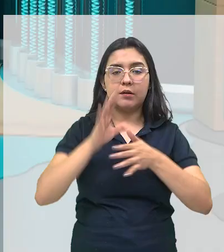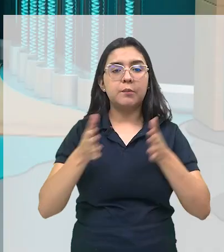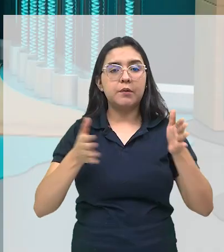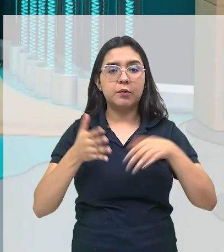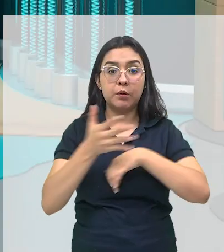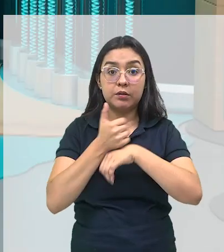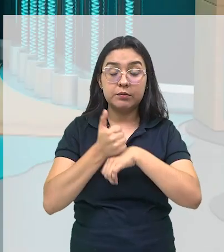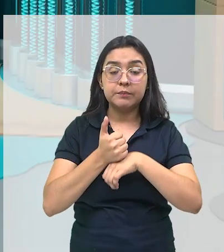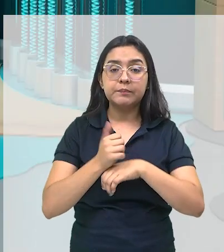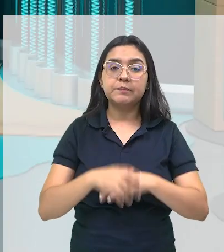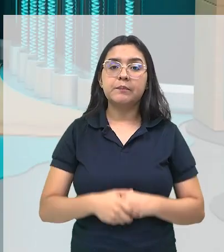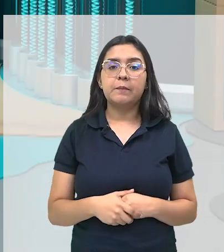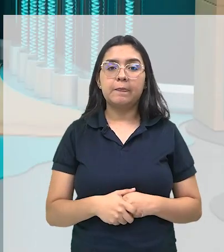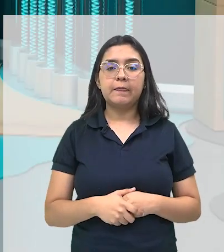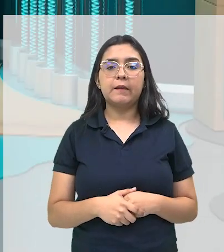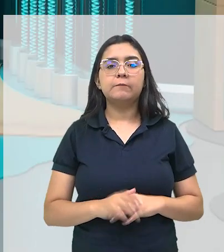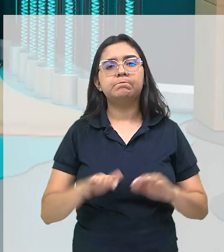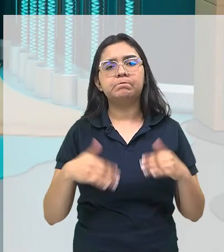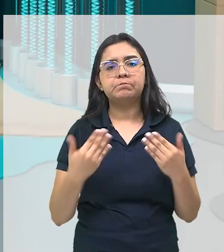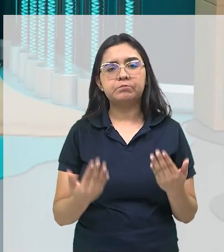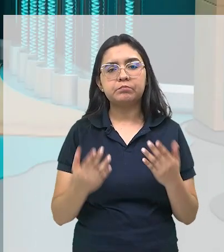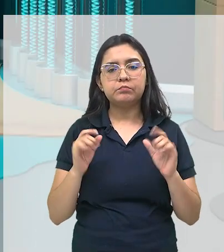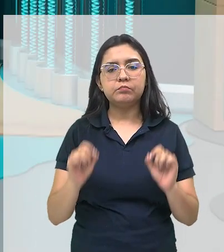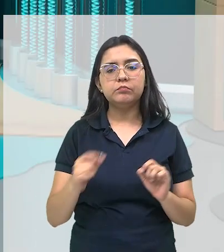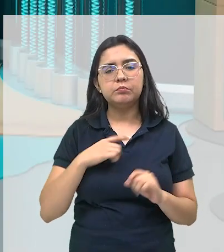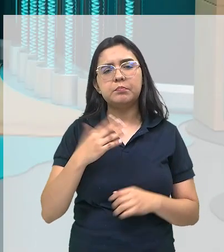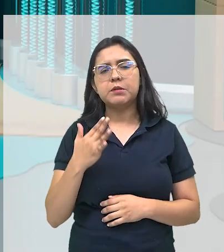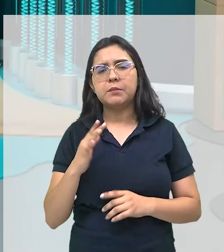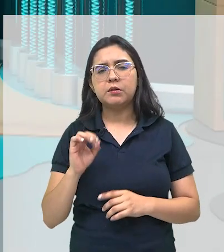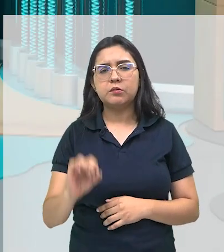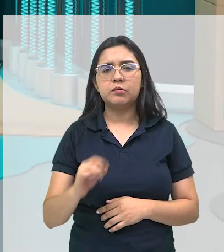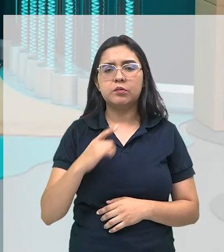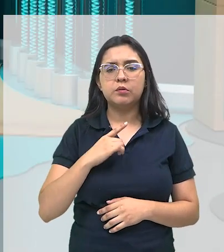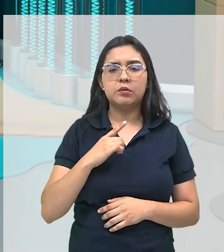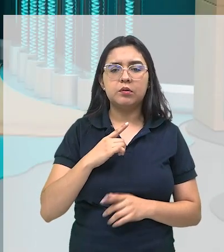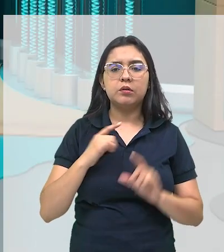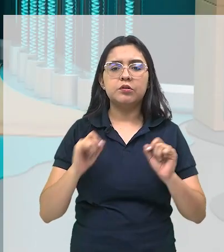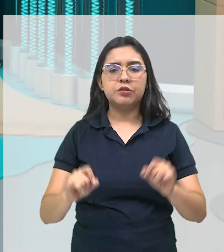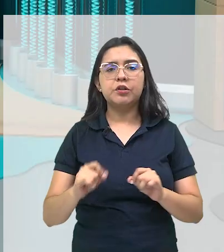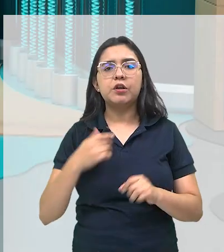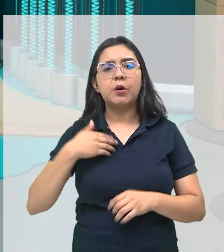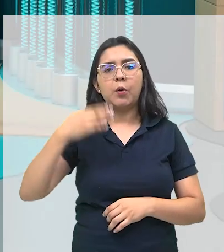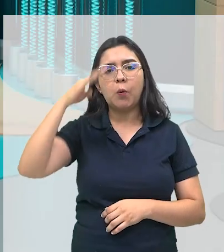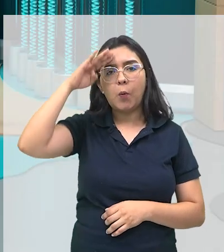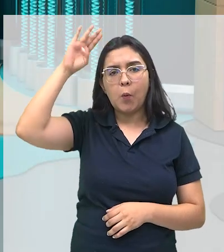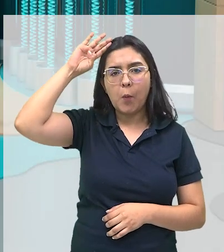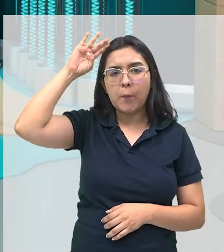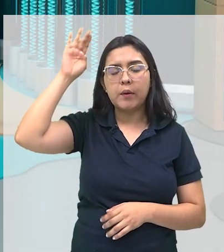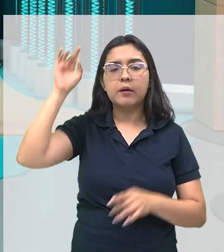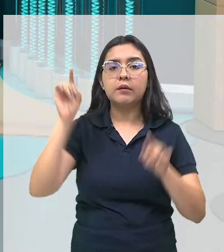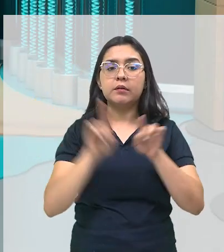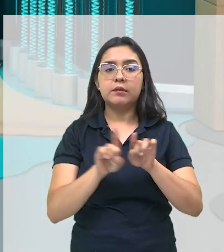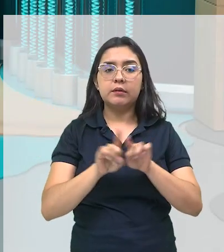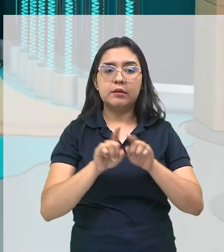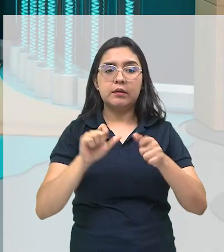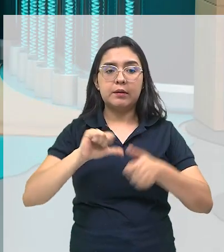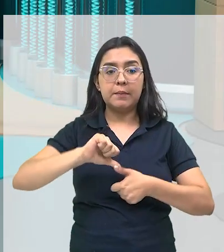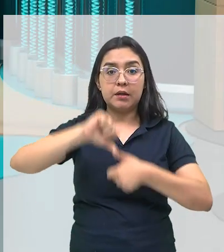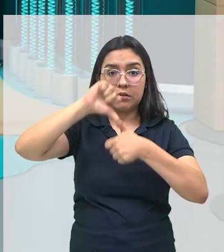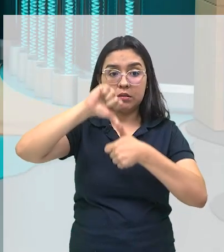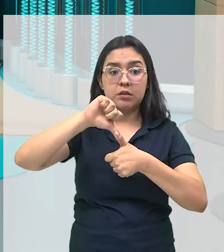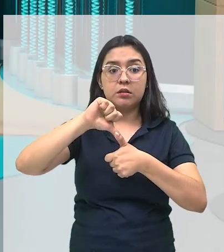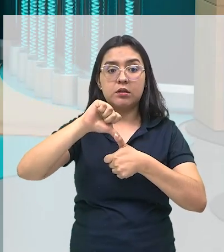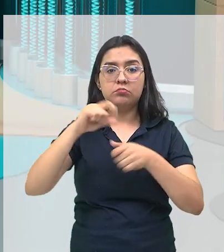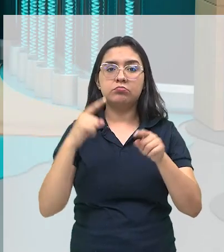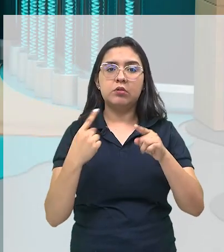Então, quando eles aportaram por ali, por volta de Cuba, na América Central,